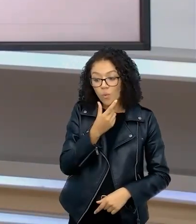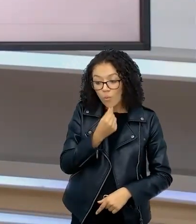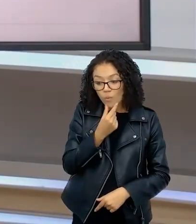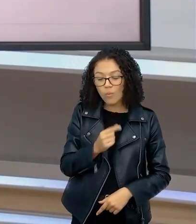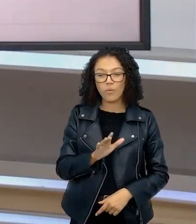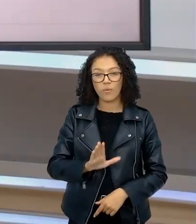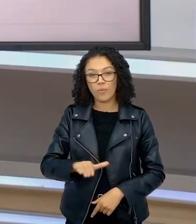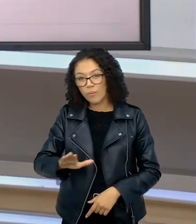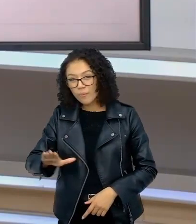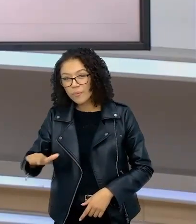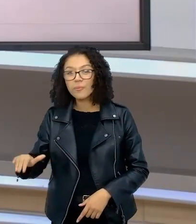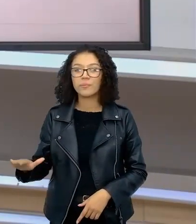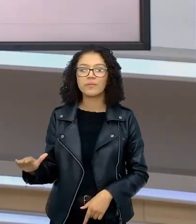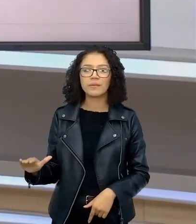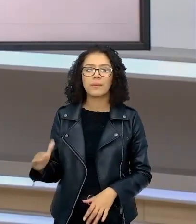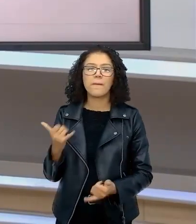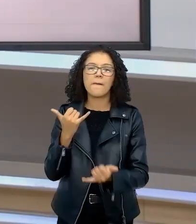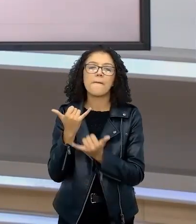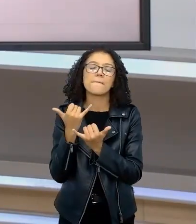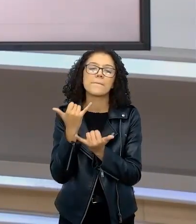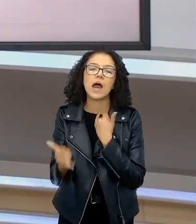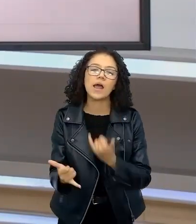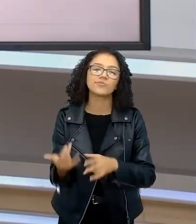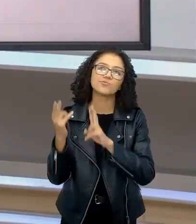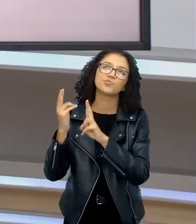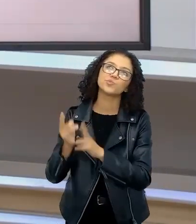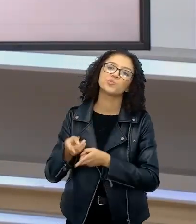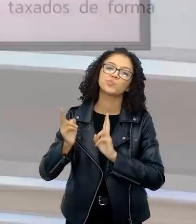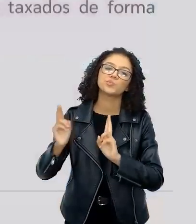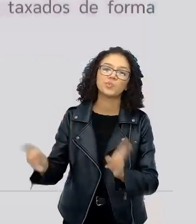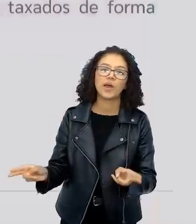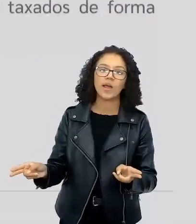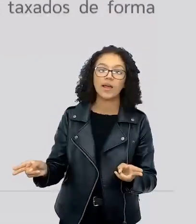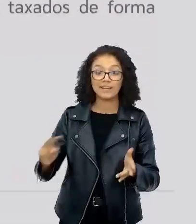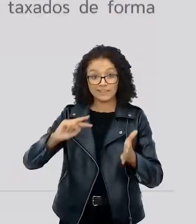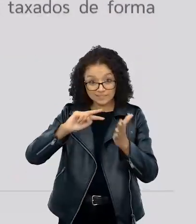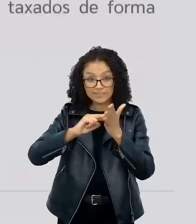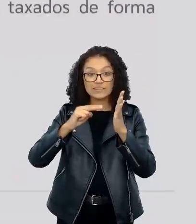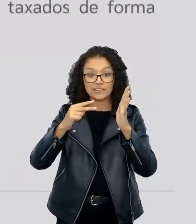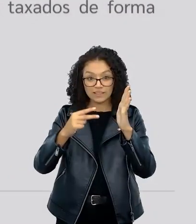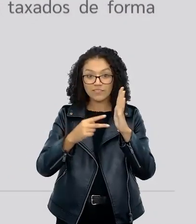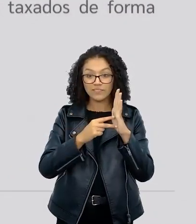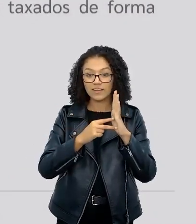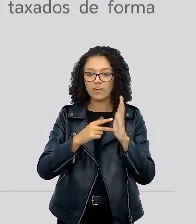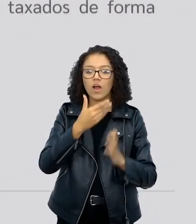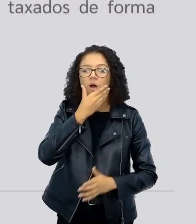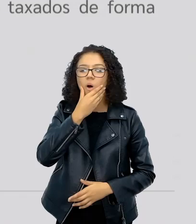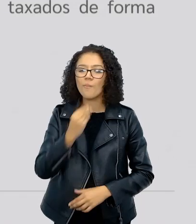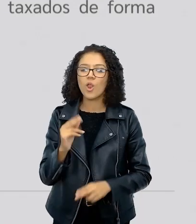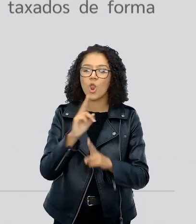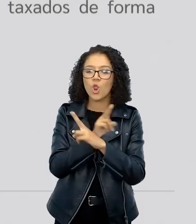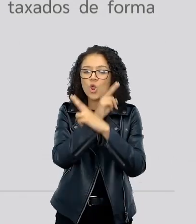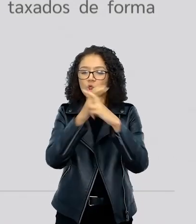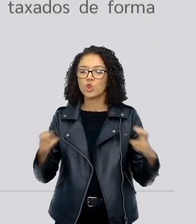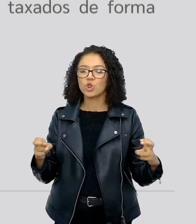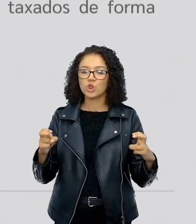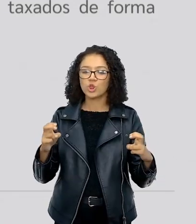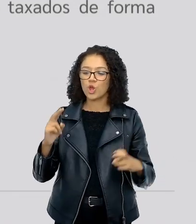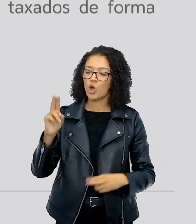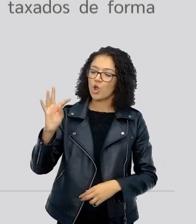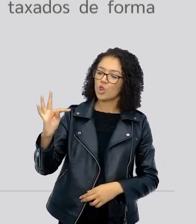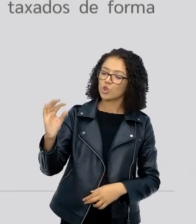como sendo comportamento de meninos é o que a gente chama de masculinidade tóxica. Hoje os meninos têm